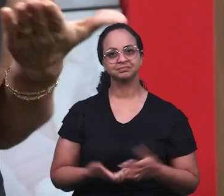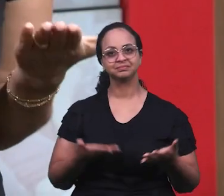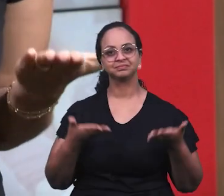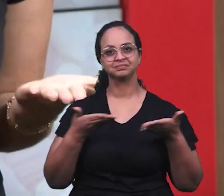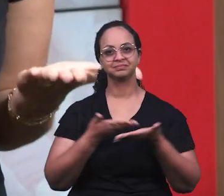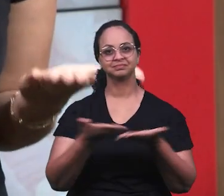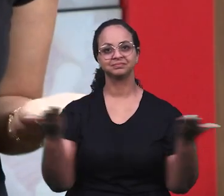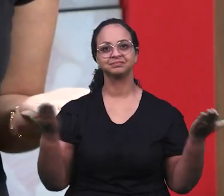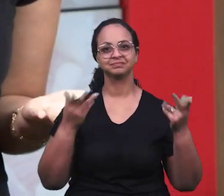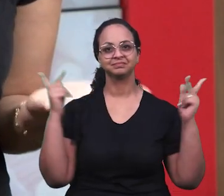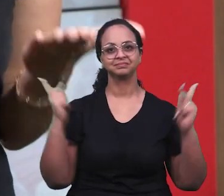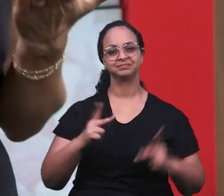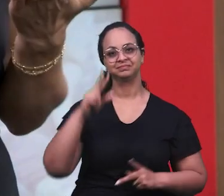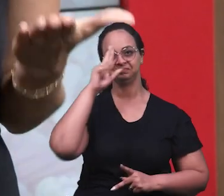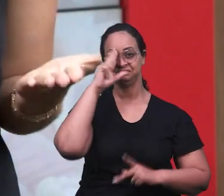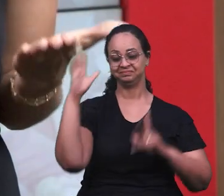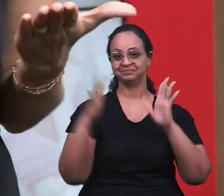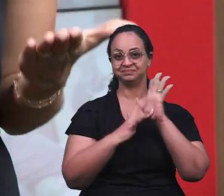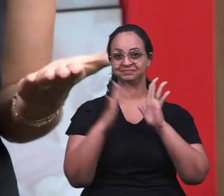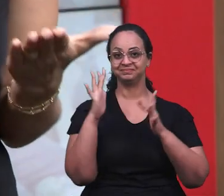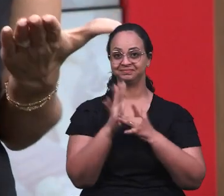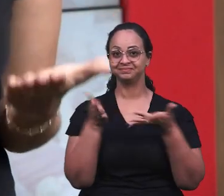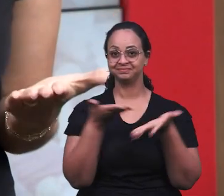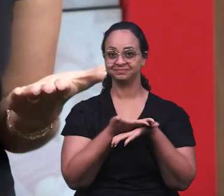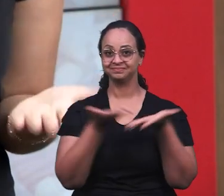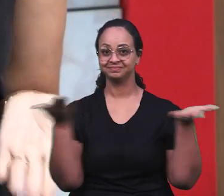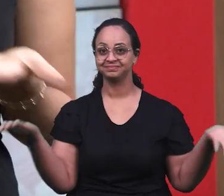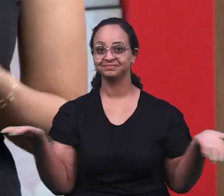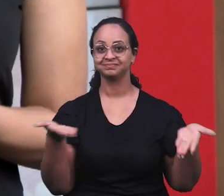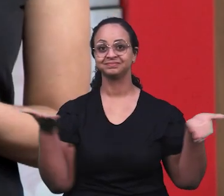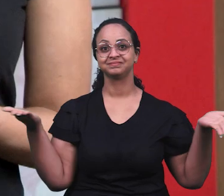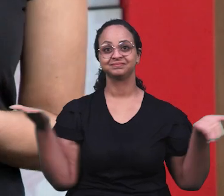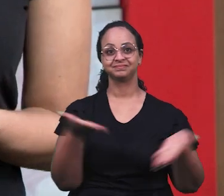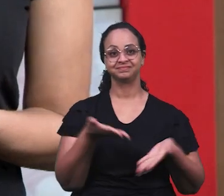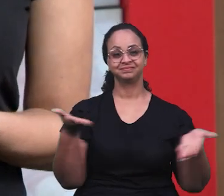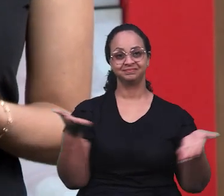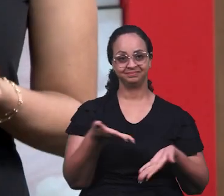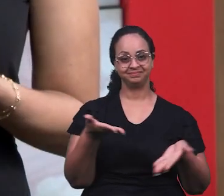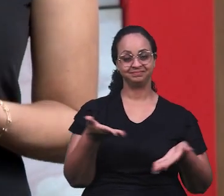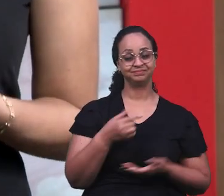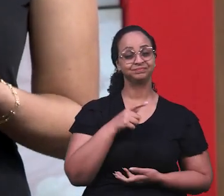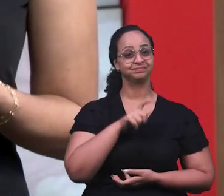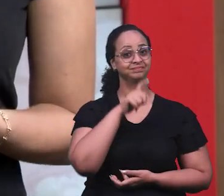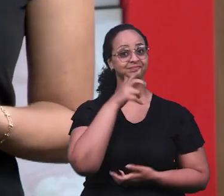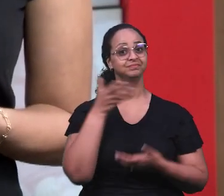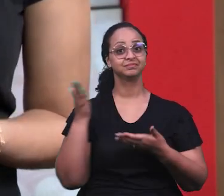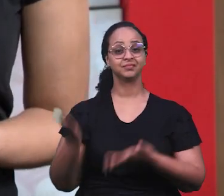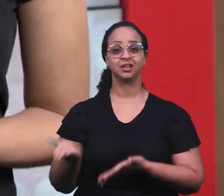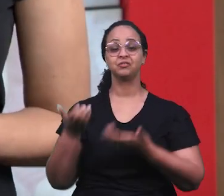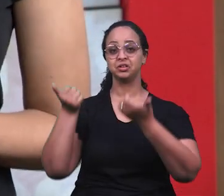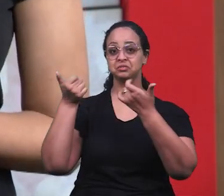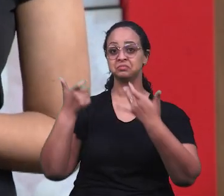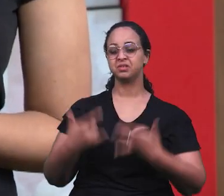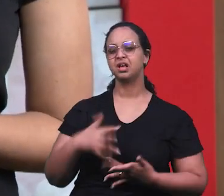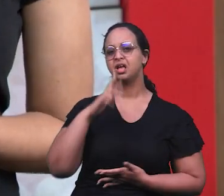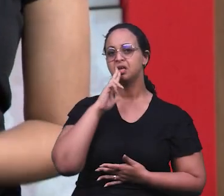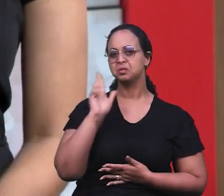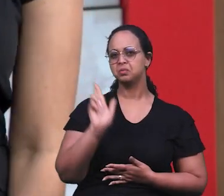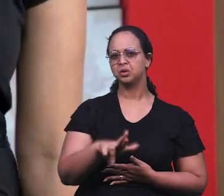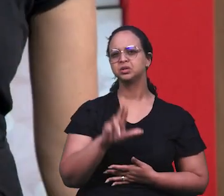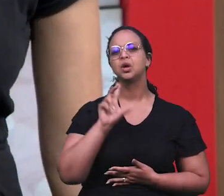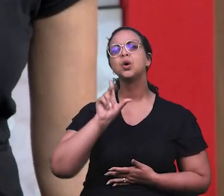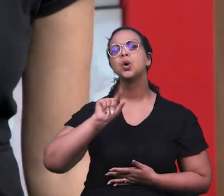Eu quero saudar a todos com a paz do Senhor Jesus. Hoje, no quadro Além das Palavras, nós vamos